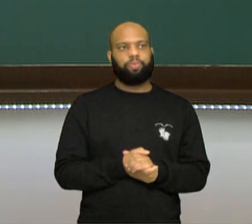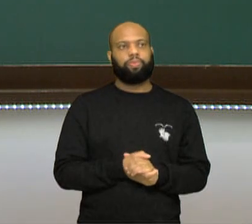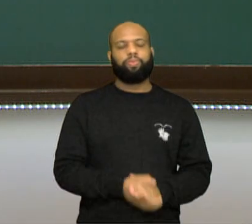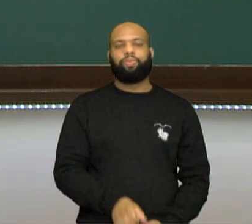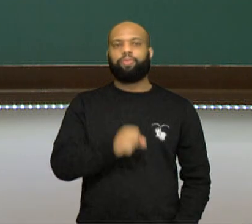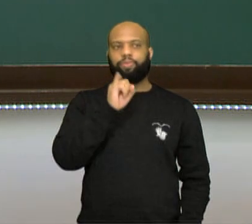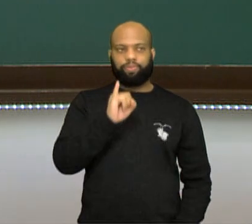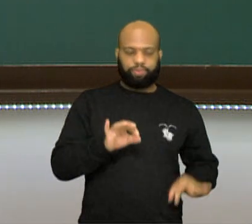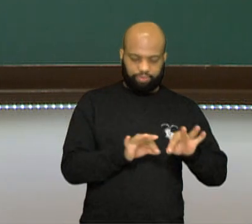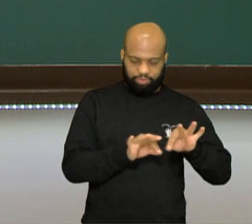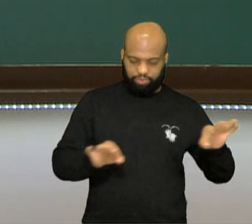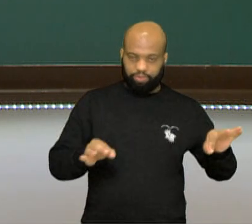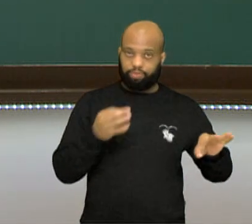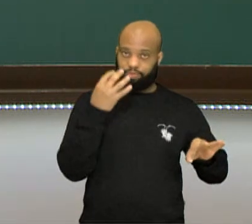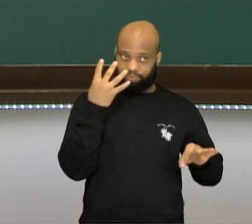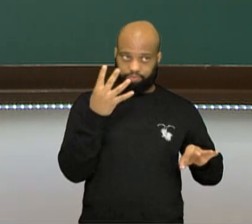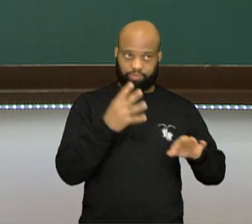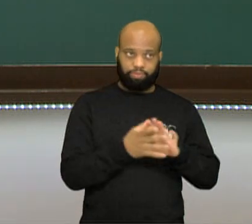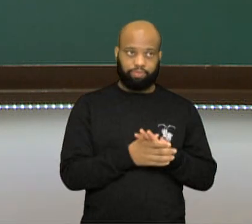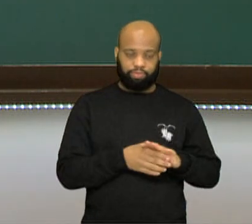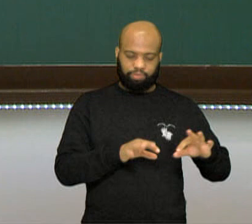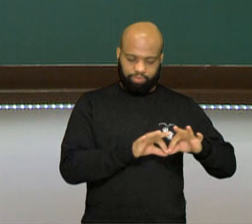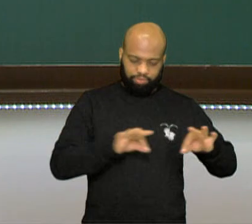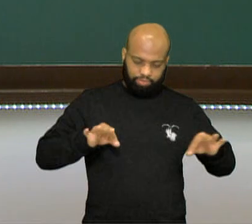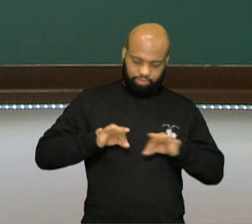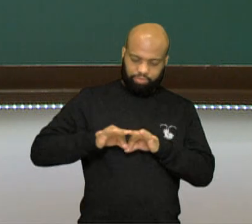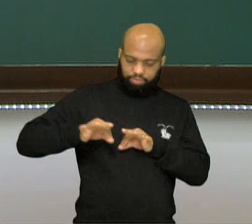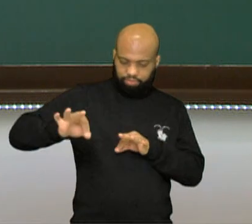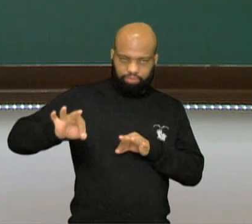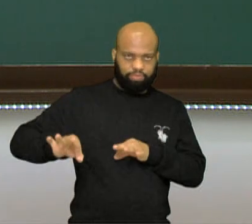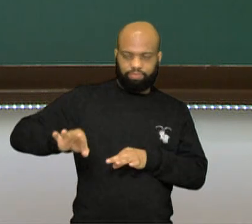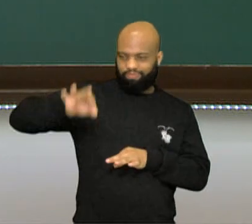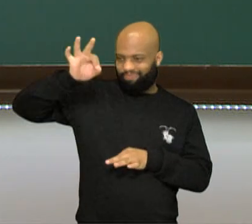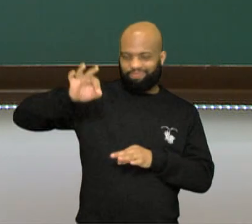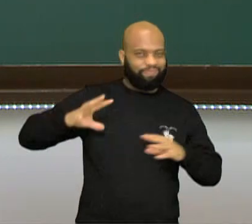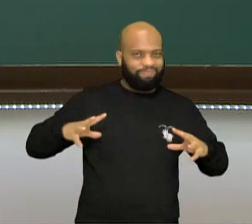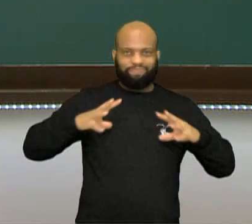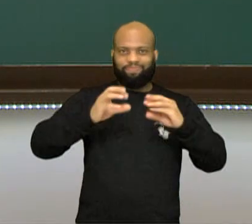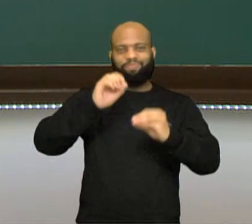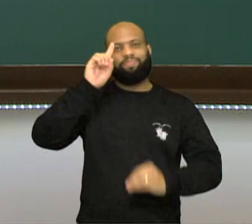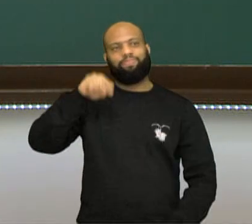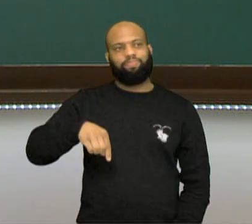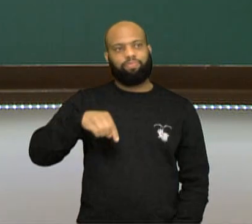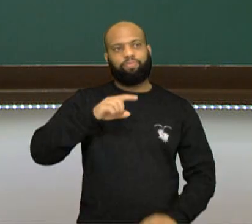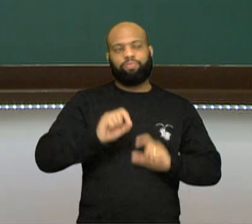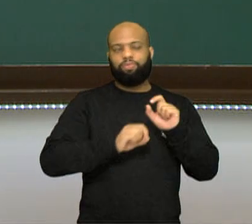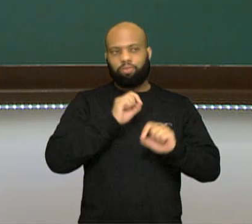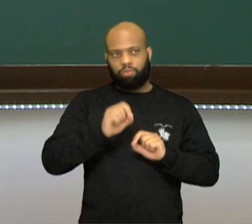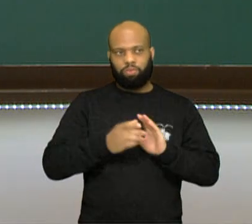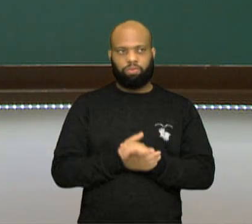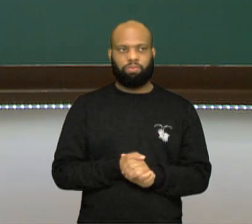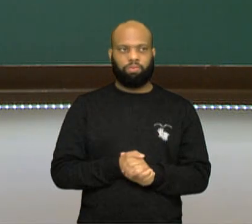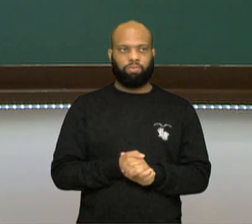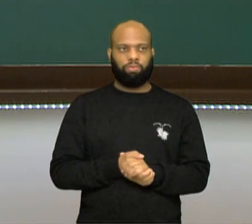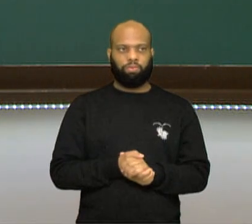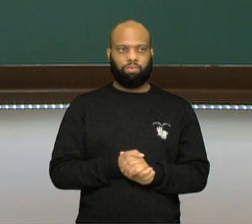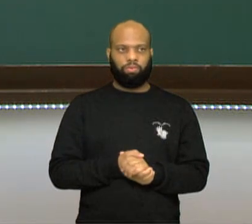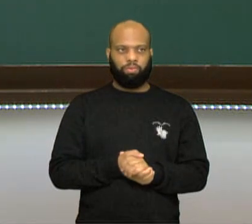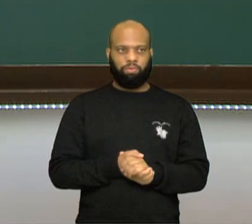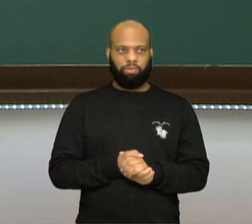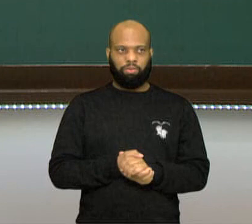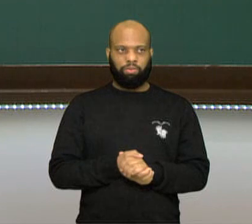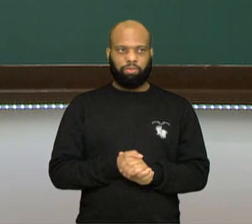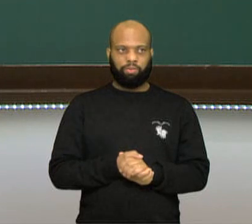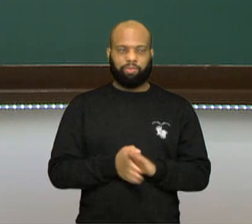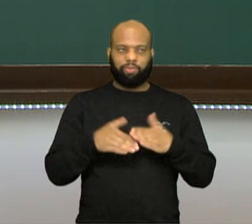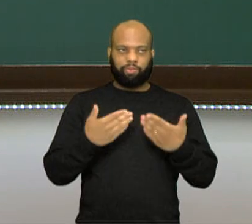se o lado aqui vale 4 centímetros, vamos olhar aqui, esta face do nosso cubo e esta face